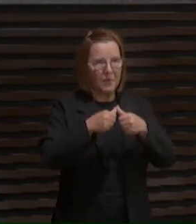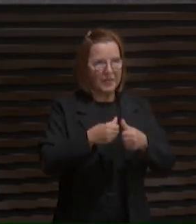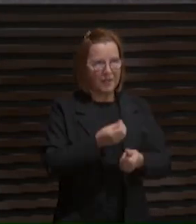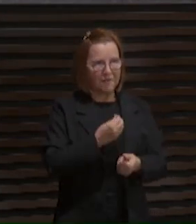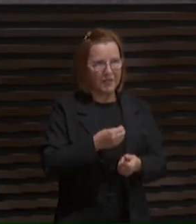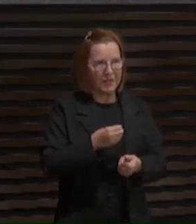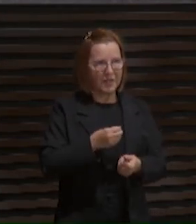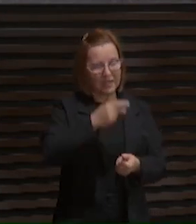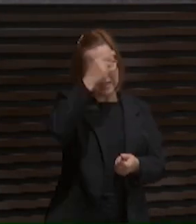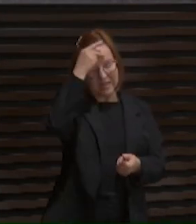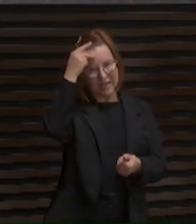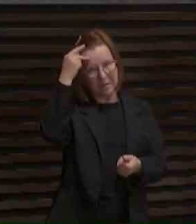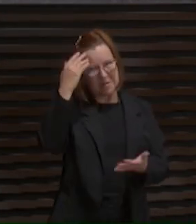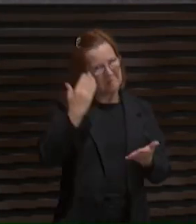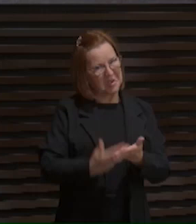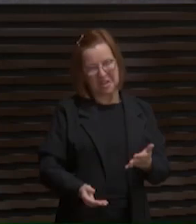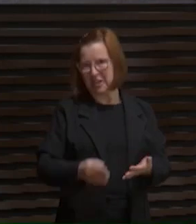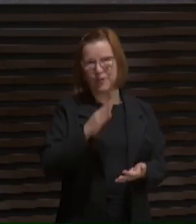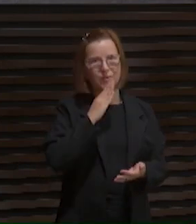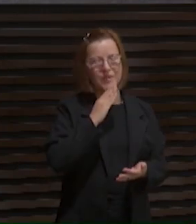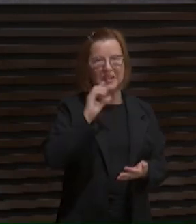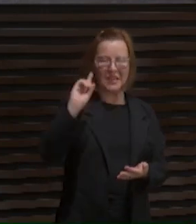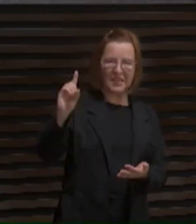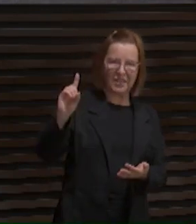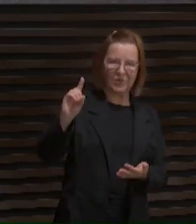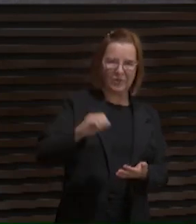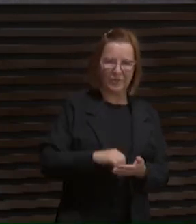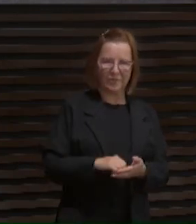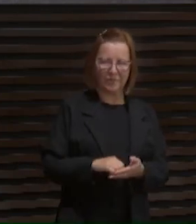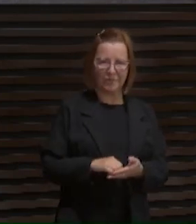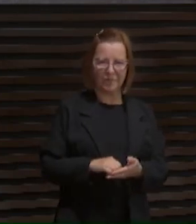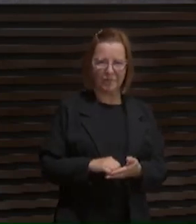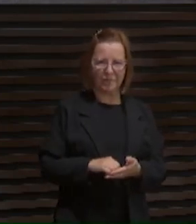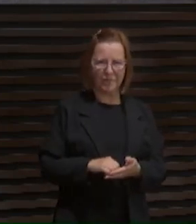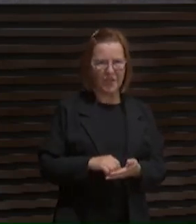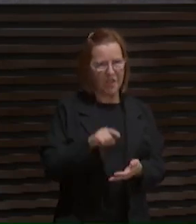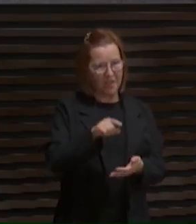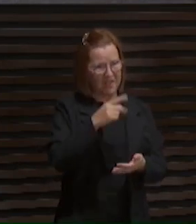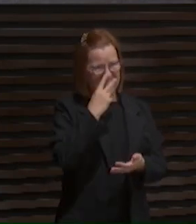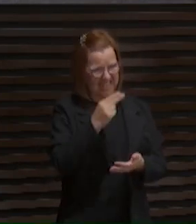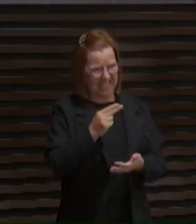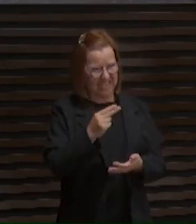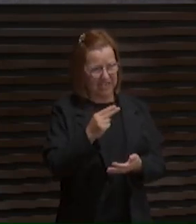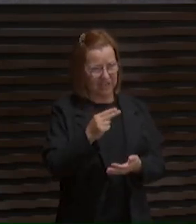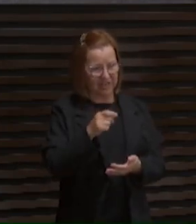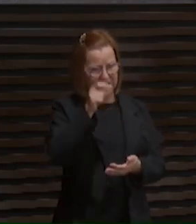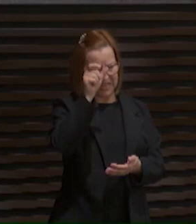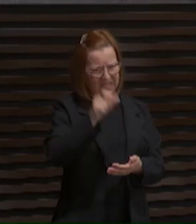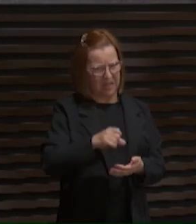não conheceu a Deus? Que condição o ímpio tem de obedecer às leis e às ordenanças de nosso